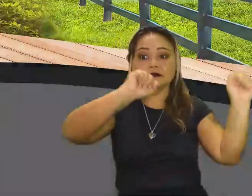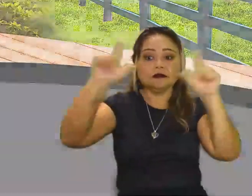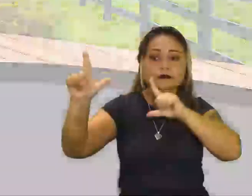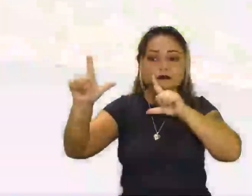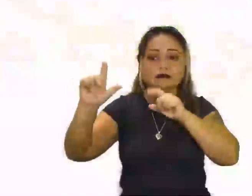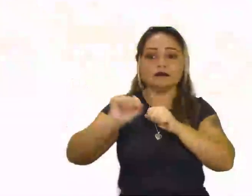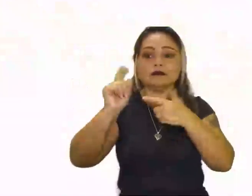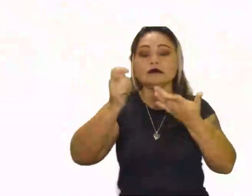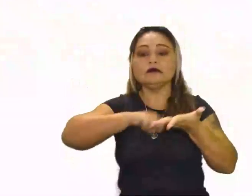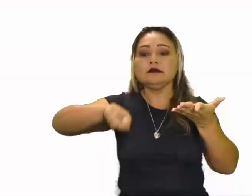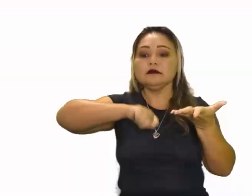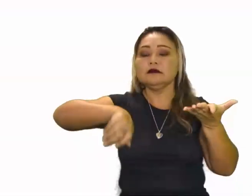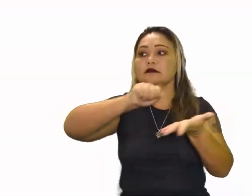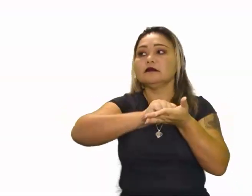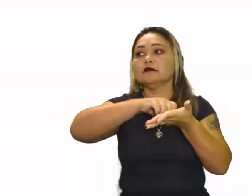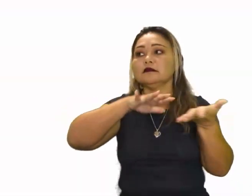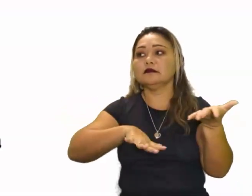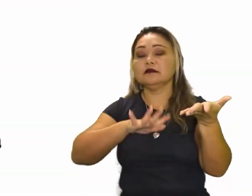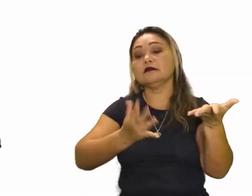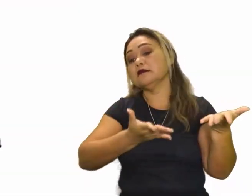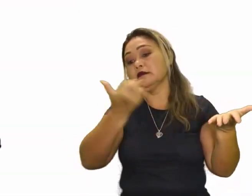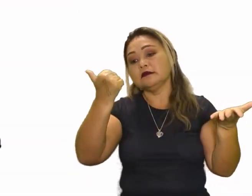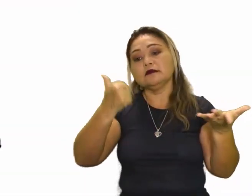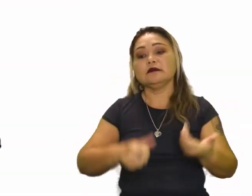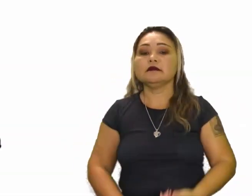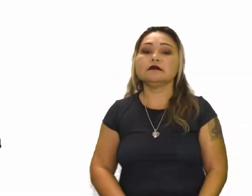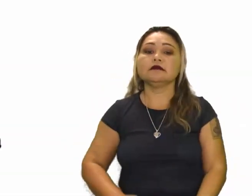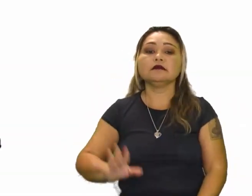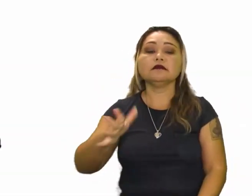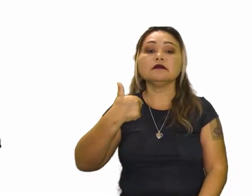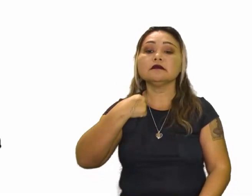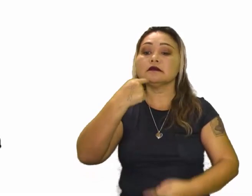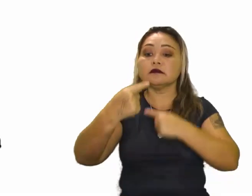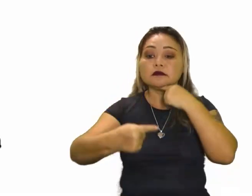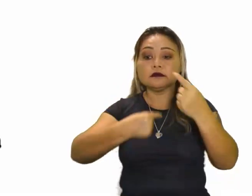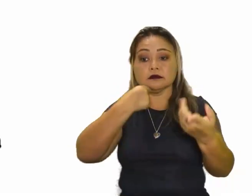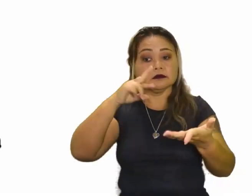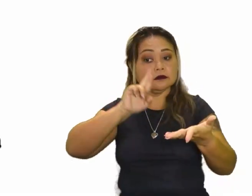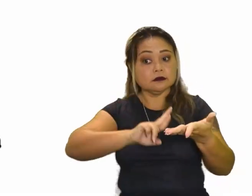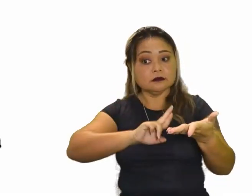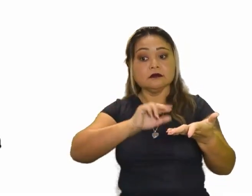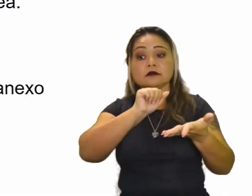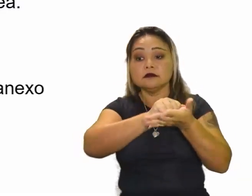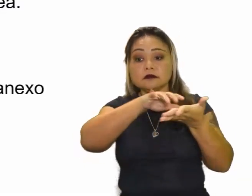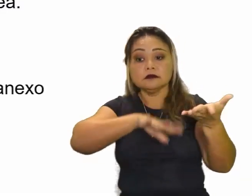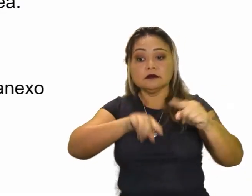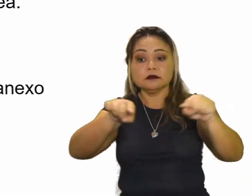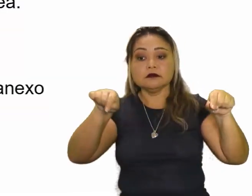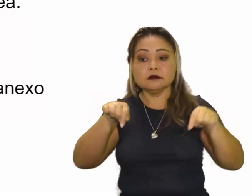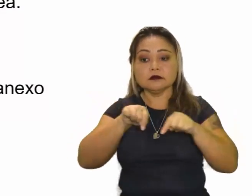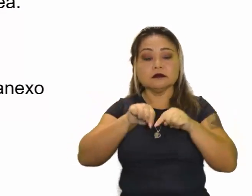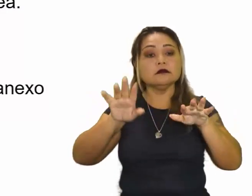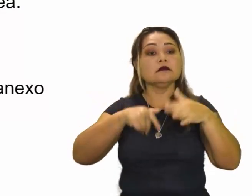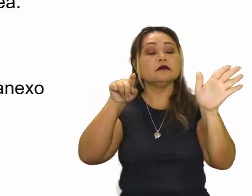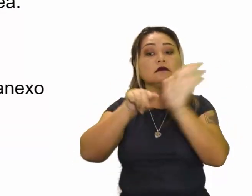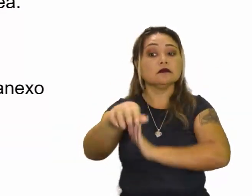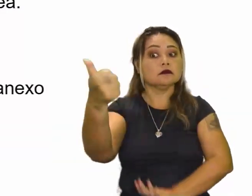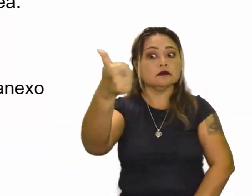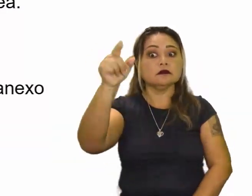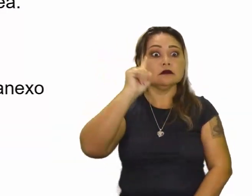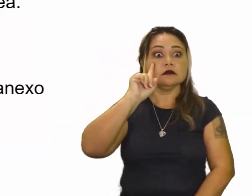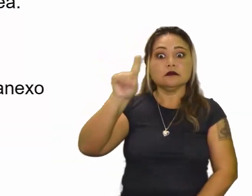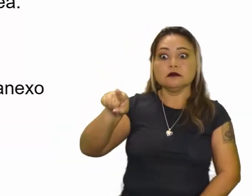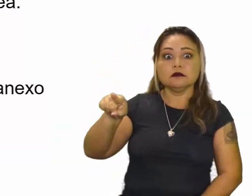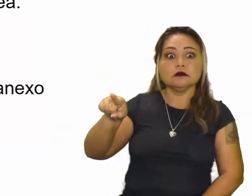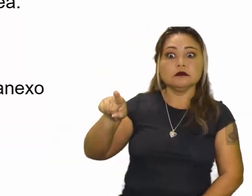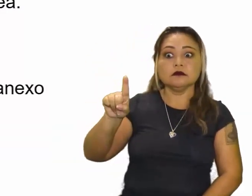meus queridos, para a correção das nossas atividades. Vamos lá, então. Tirando dúvida, resolução da atividade de sala. Primeira questão. Olha, já